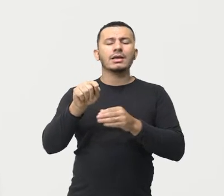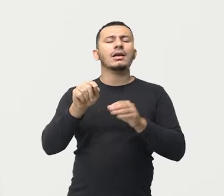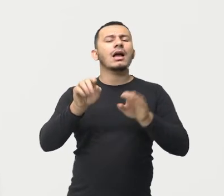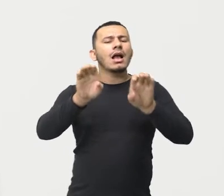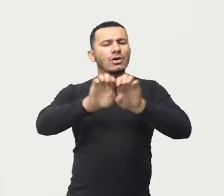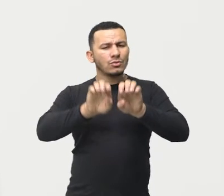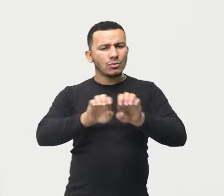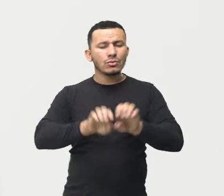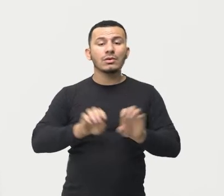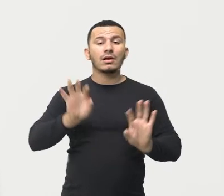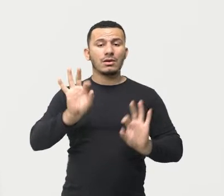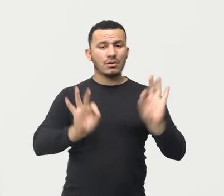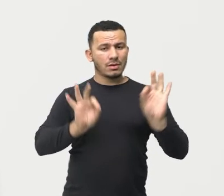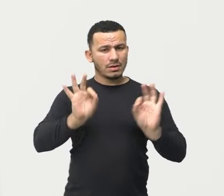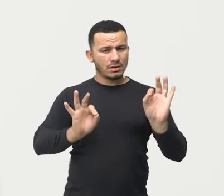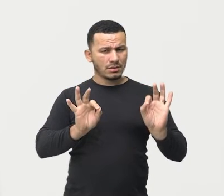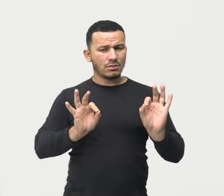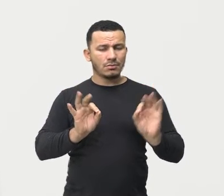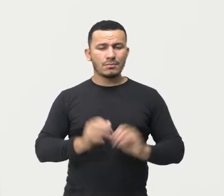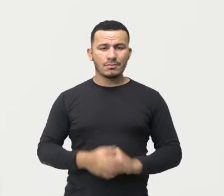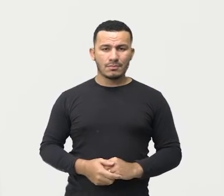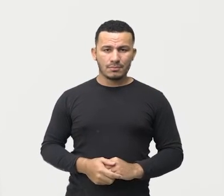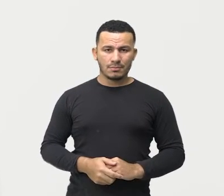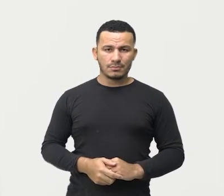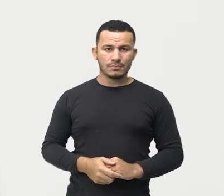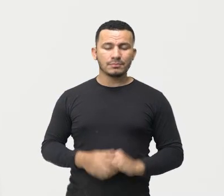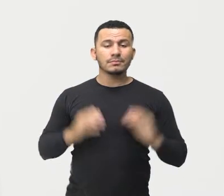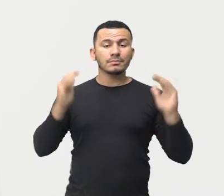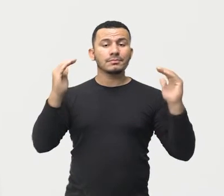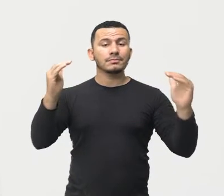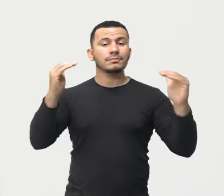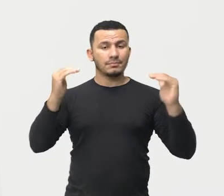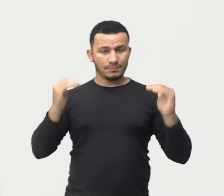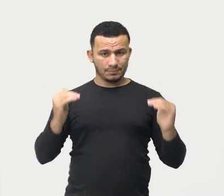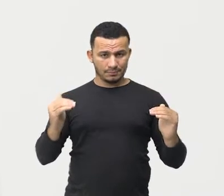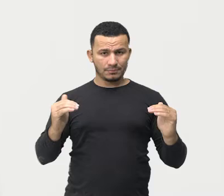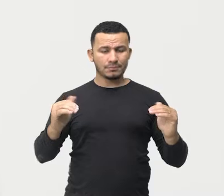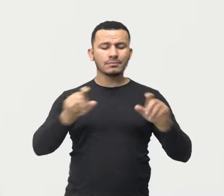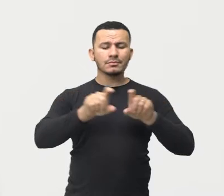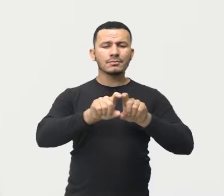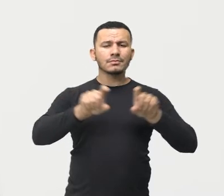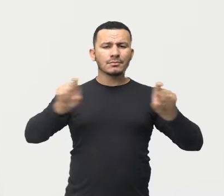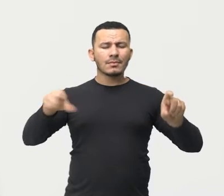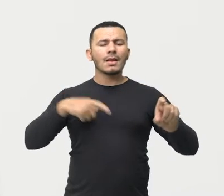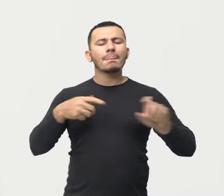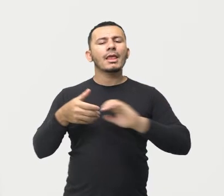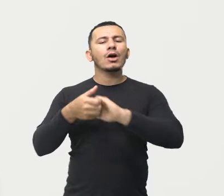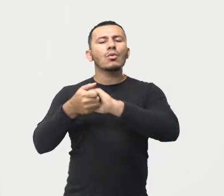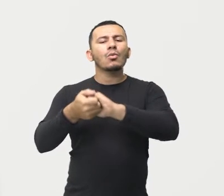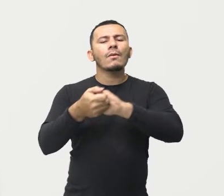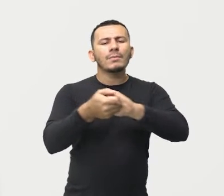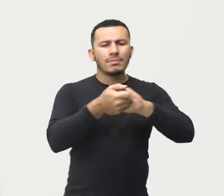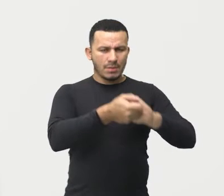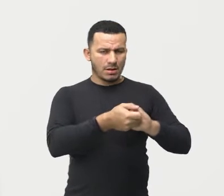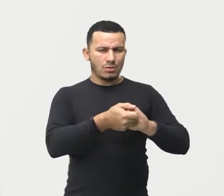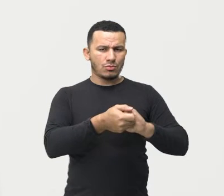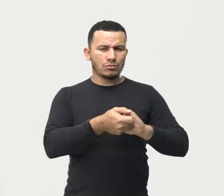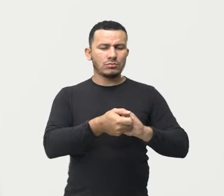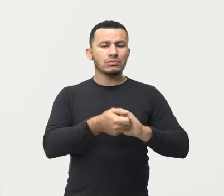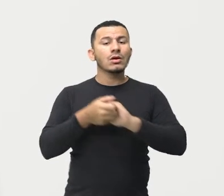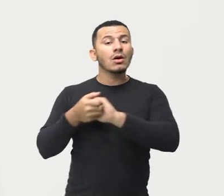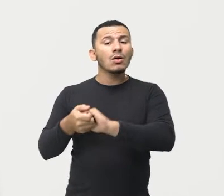à estrutura de uma carta, tá bom? E aí, na sequência, há um cumprimento